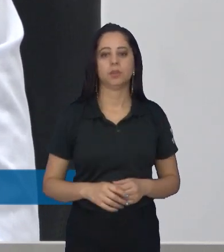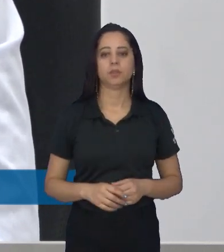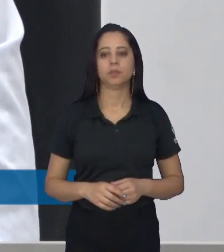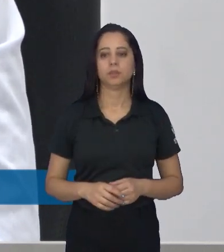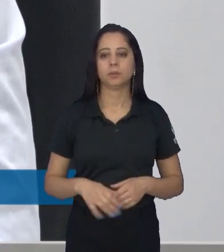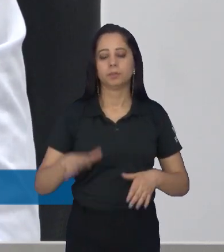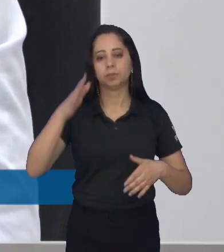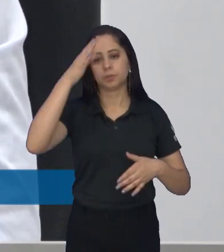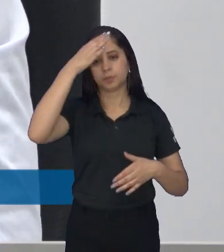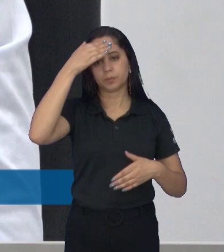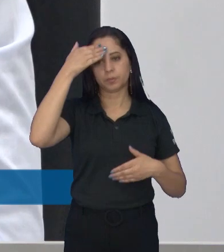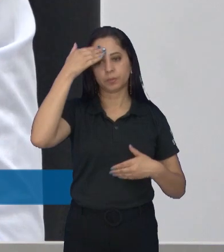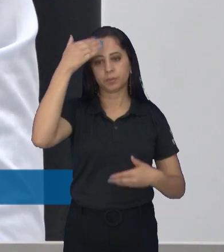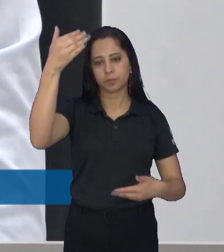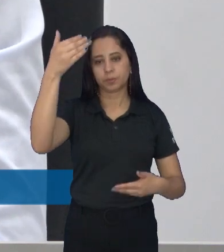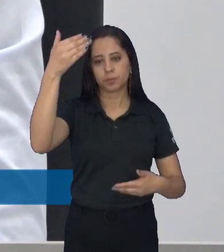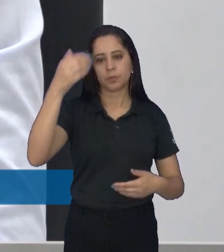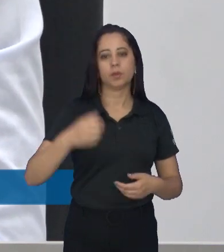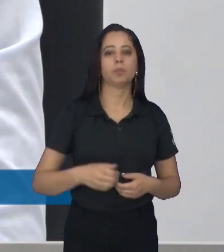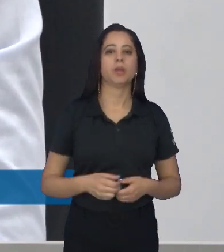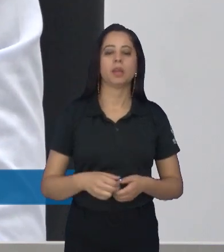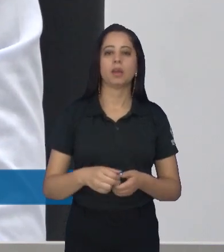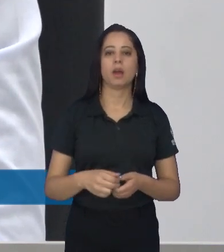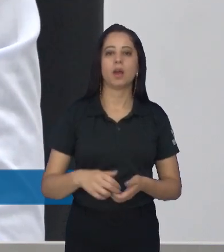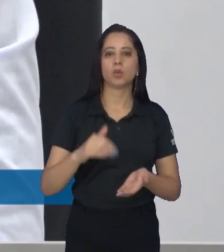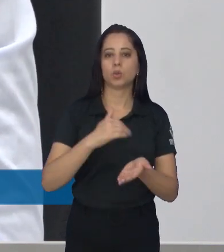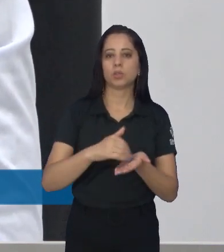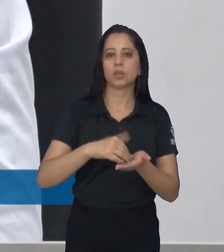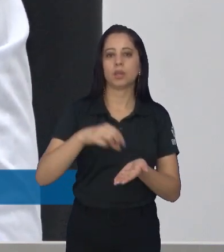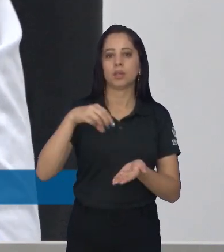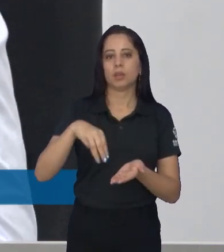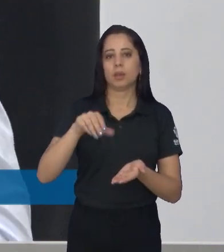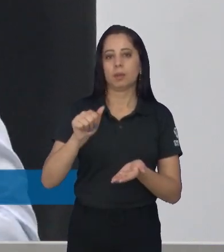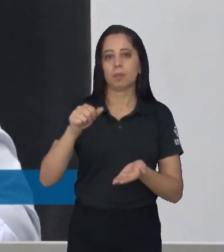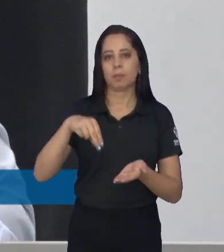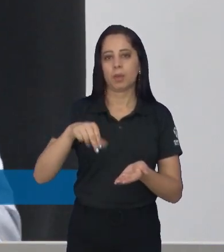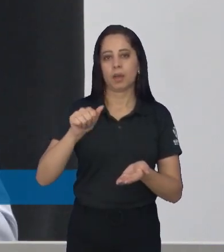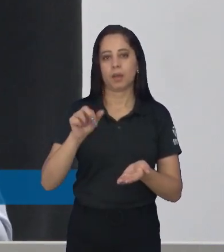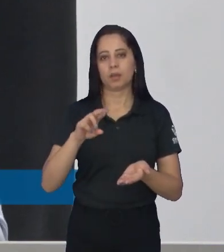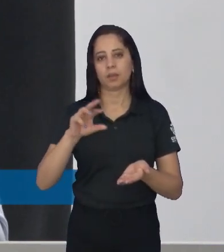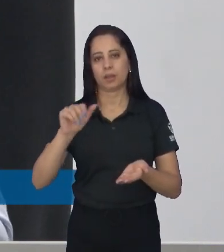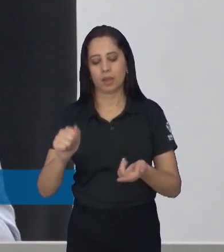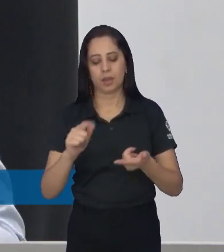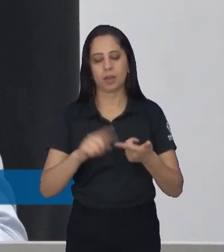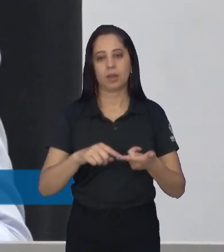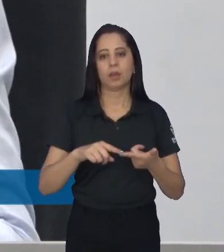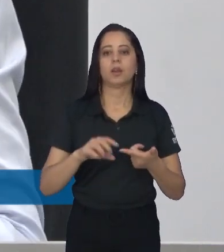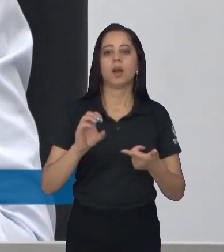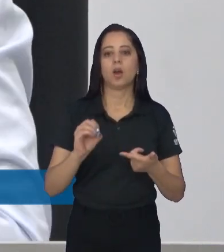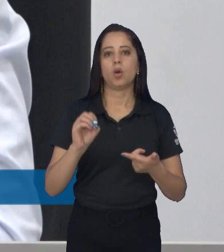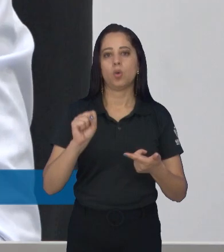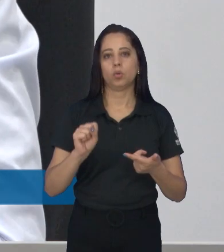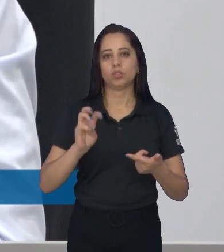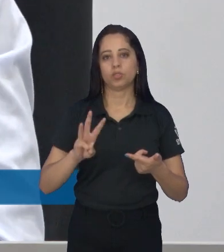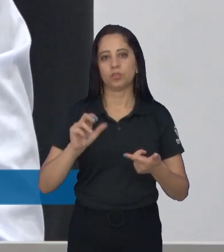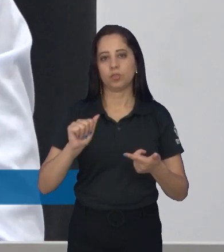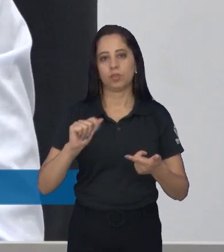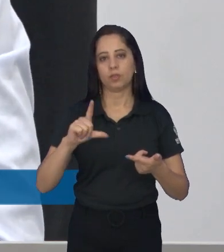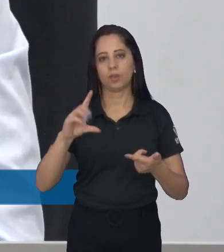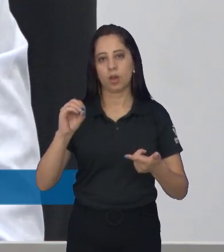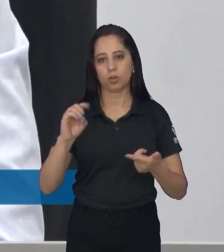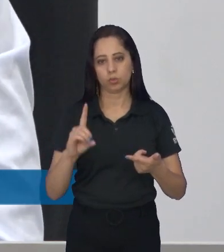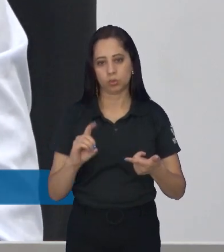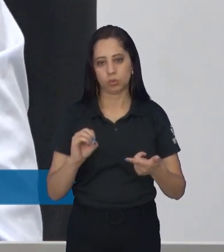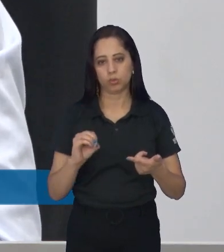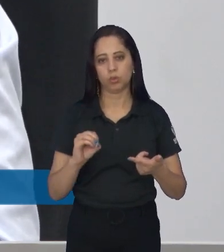aqui agradecer a presença do secretário Manara do osval técnico aos funcionários da casa os vereadores que estiveram presente